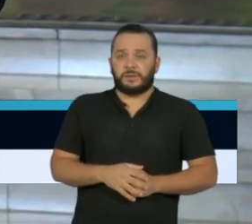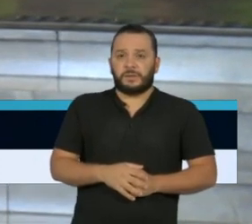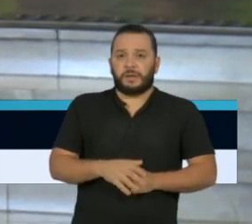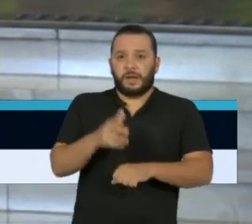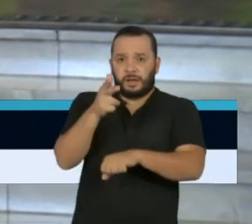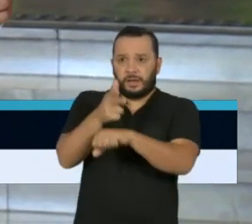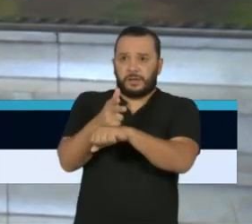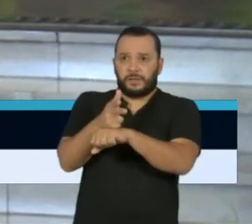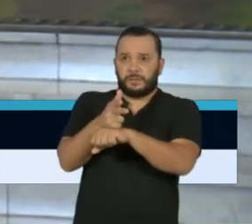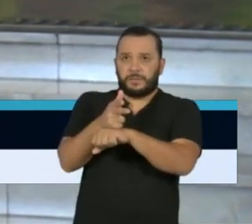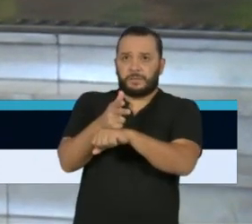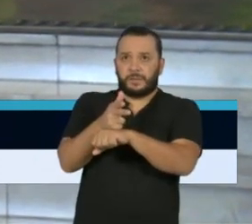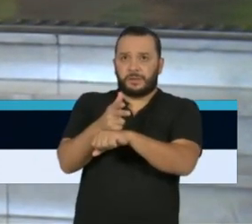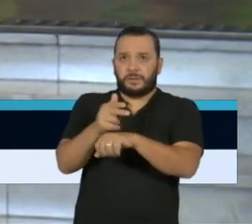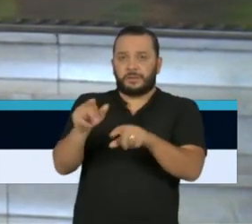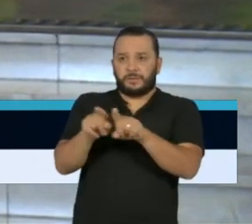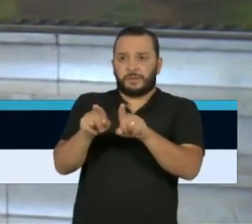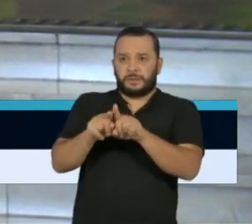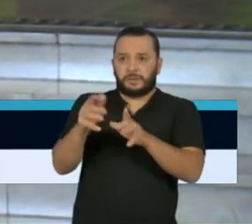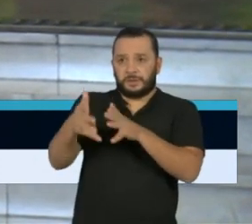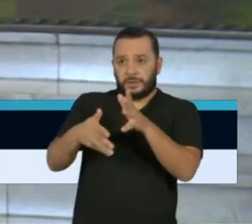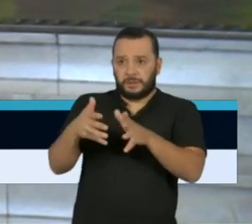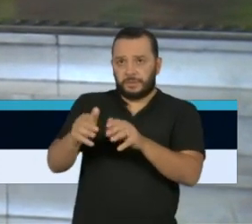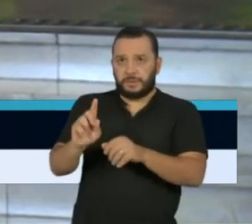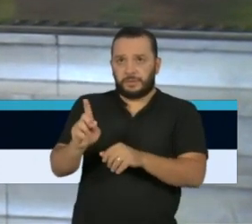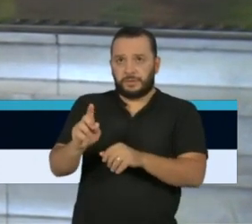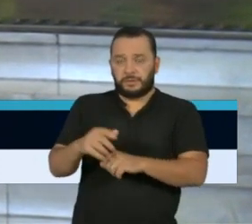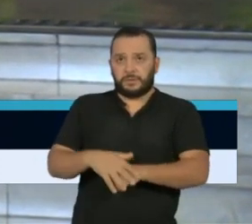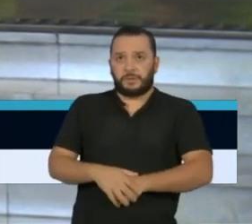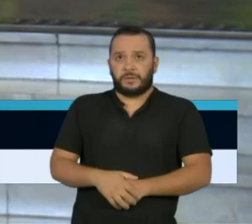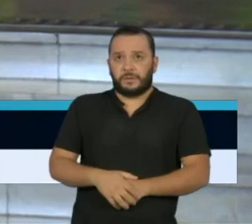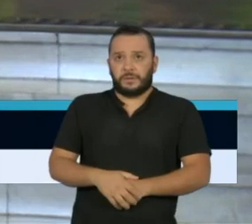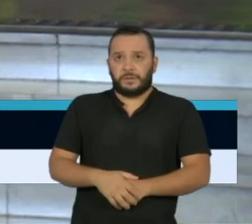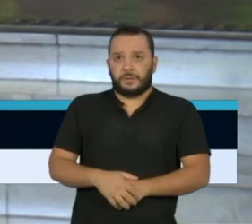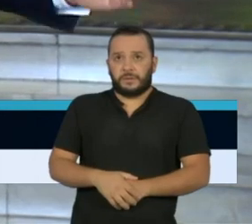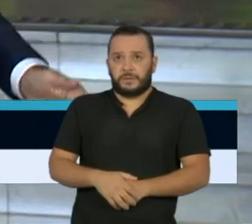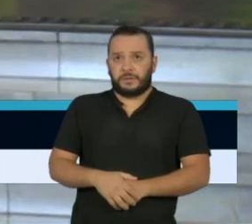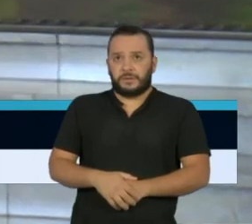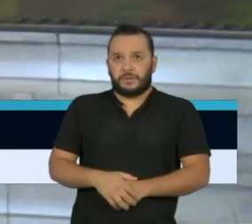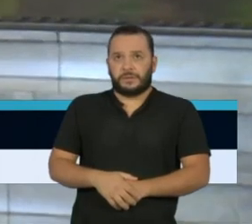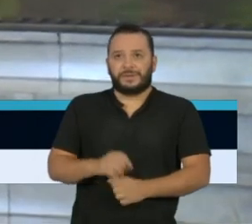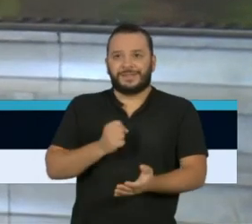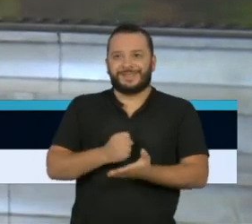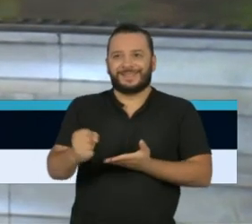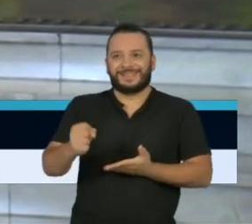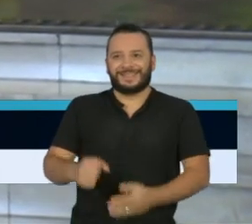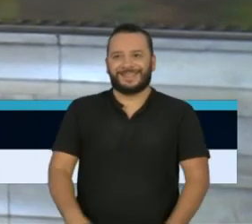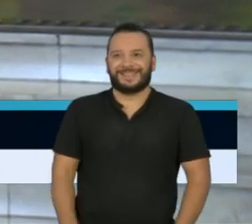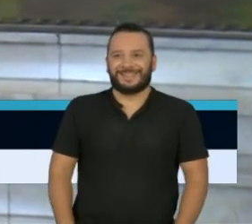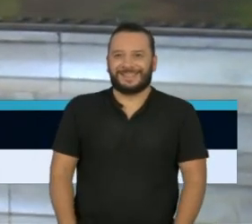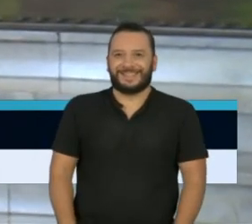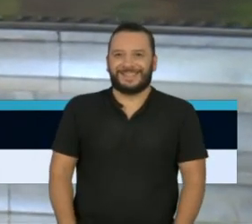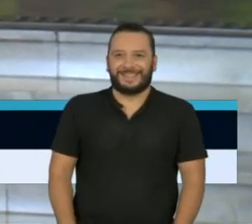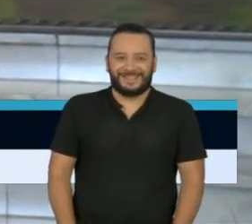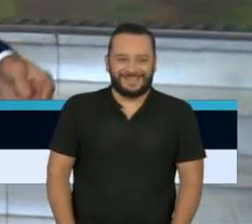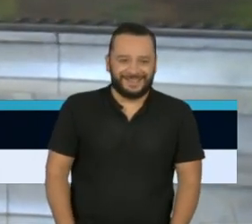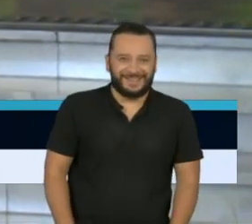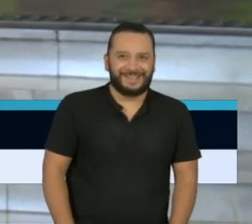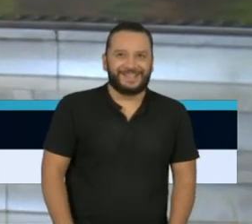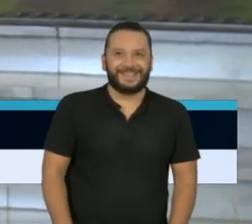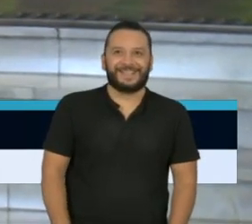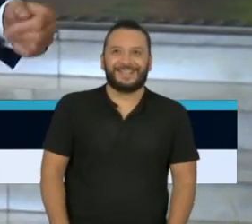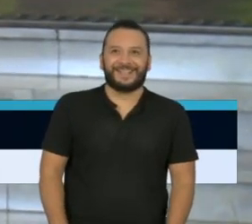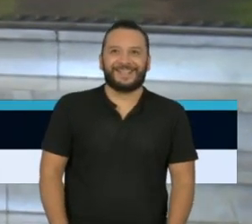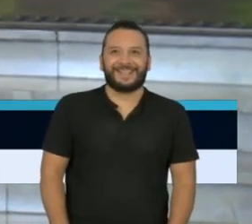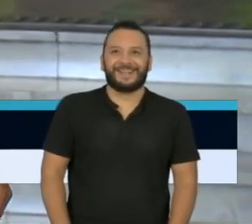câmera de Libras. Não, por aqui. Não. Por aqui? Agora já foi.